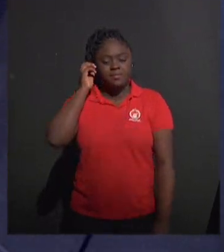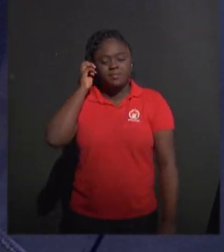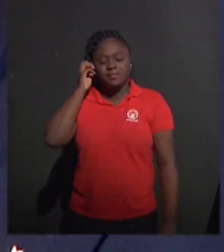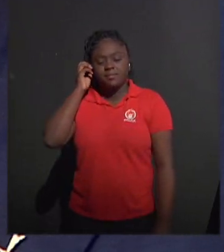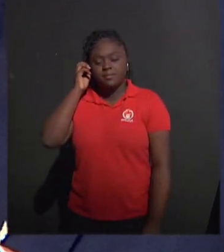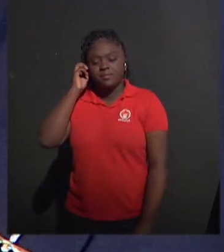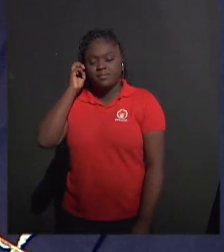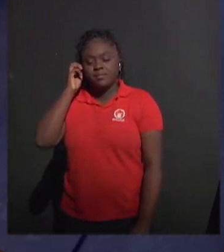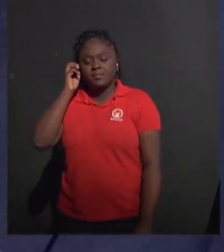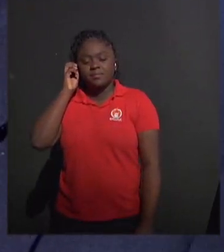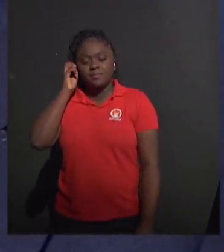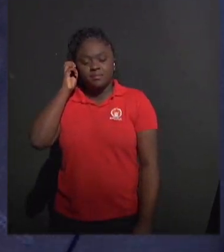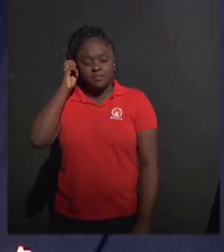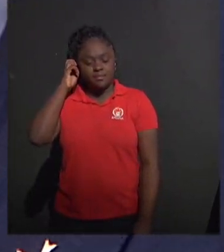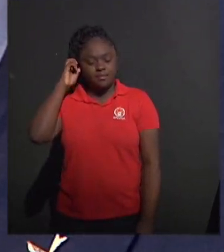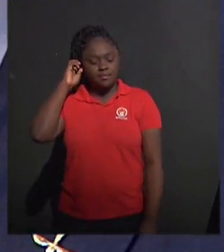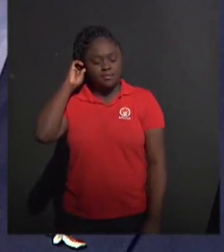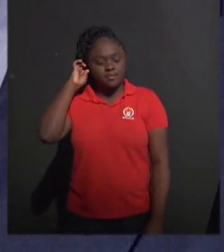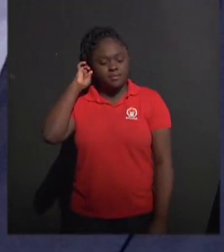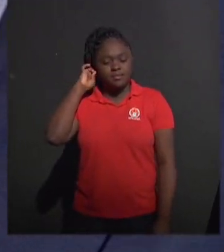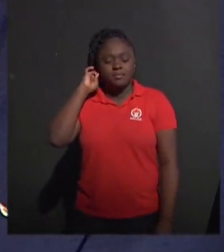Querido Deus e Pai,